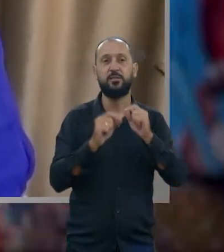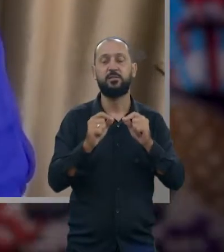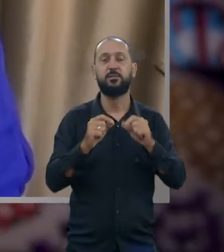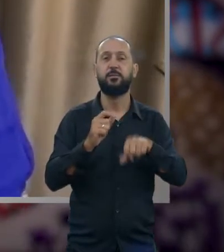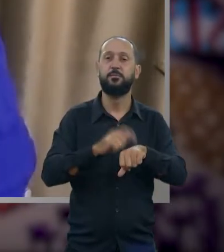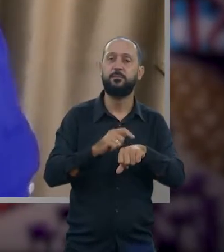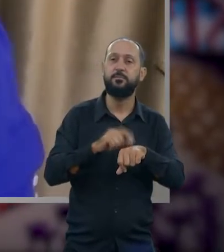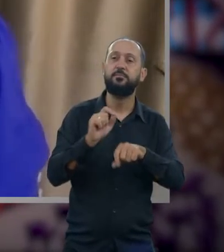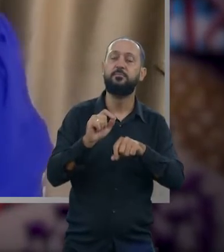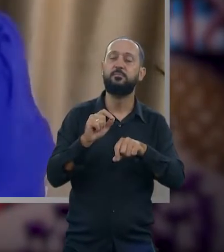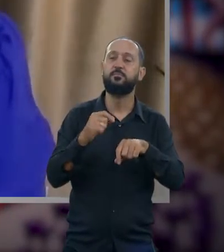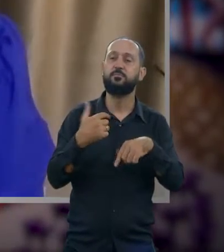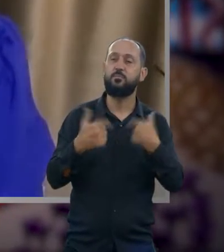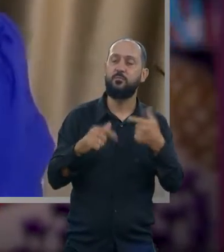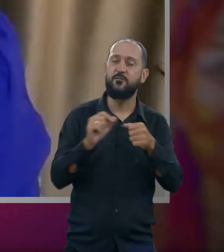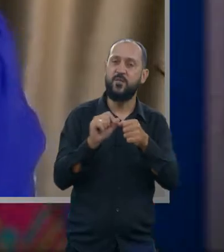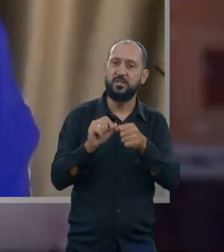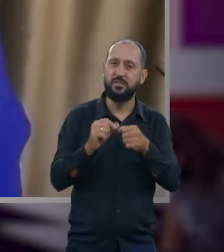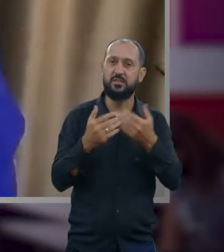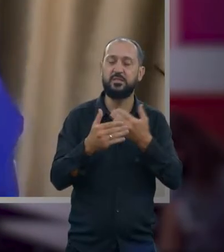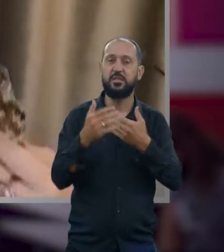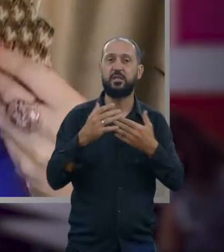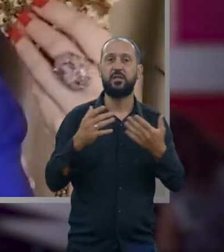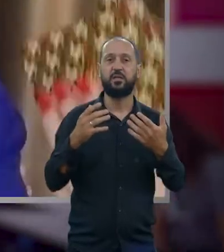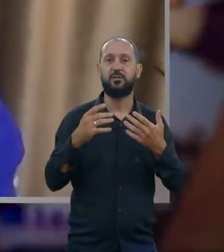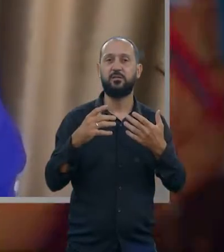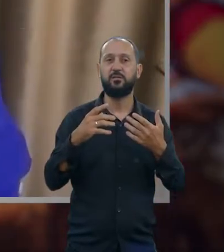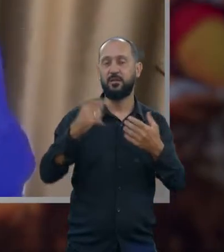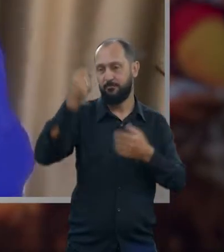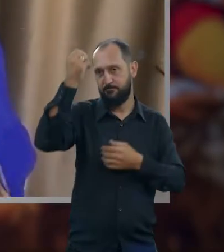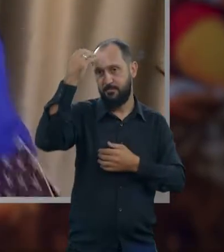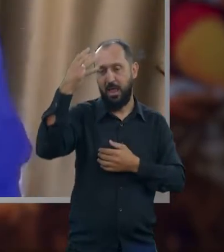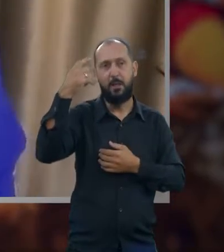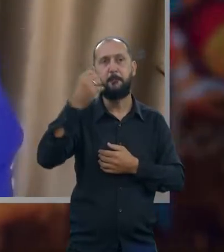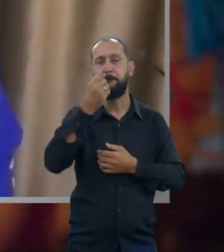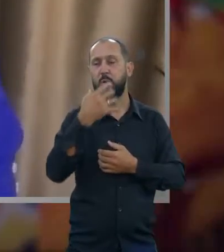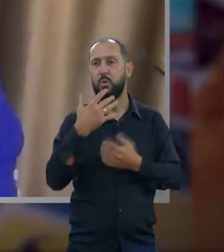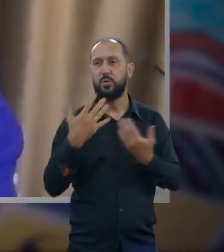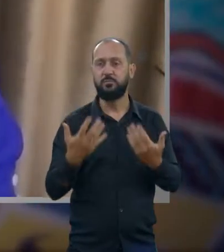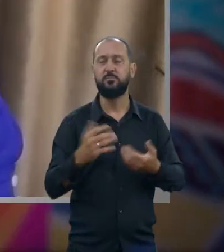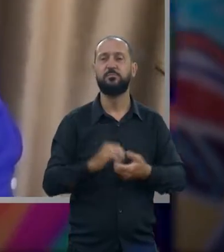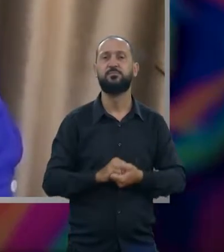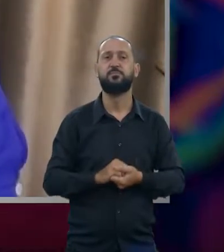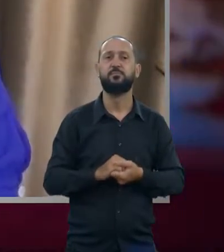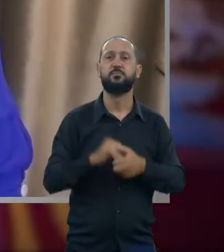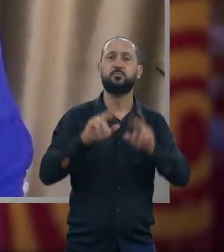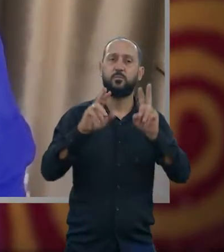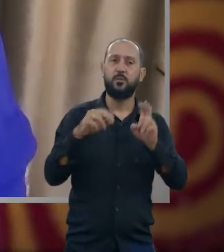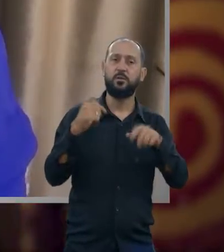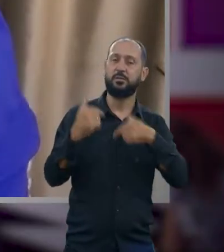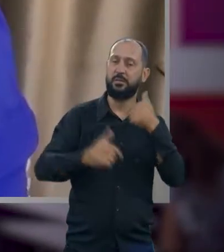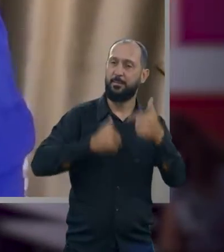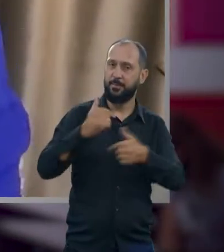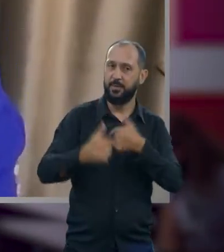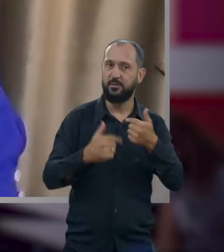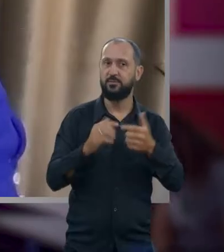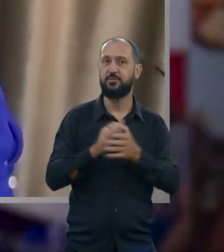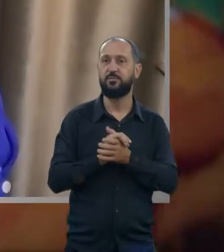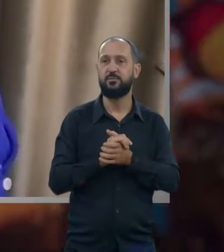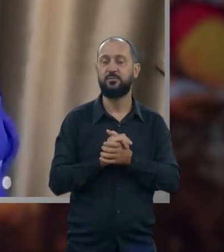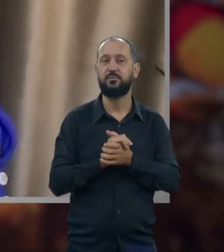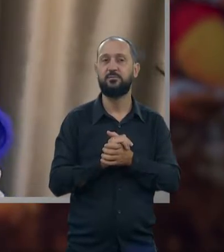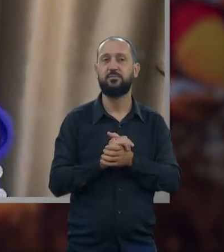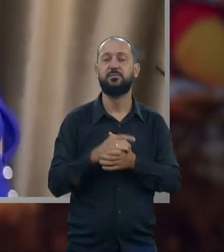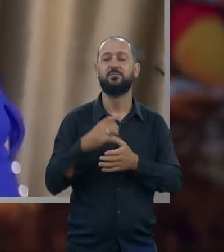aqui decisões a serem tomadas, né? Insights, ideias poderosas, coisas sobre